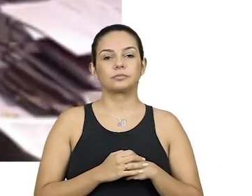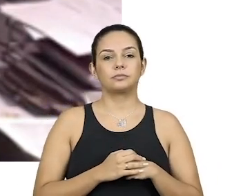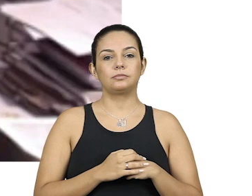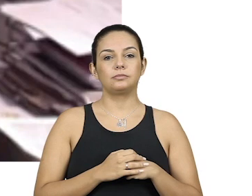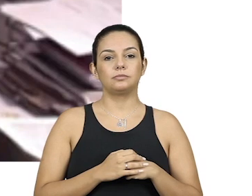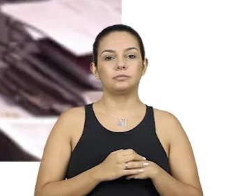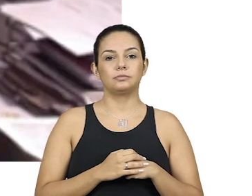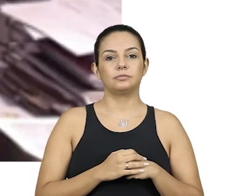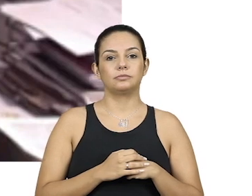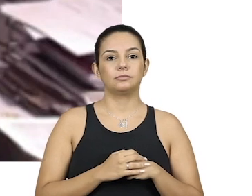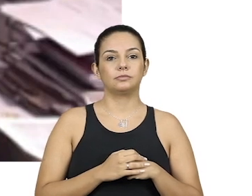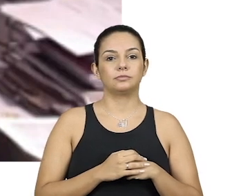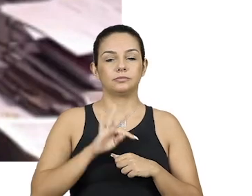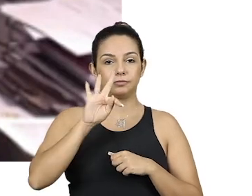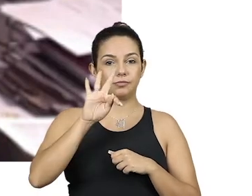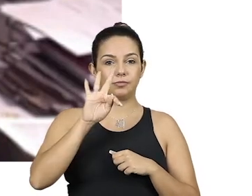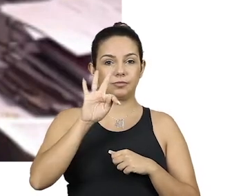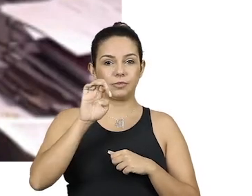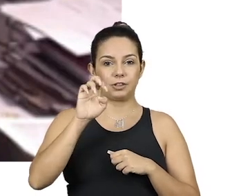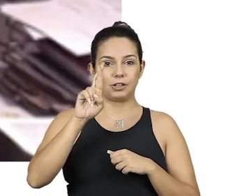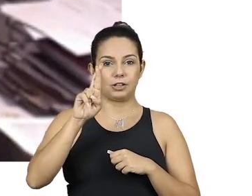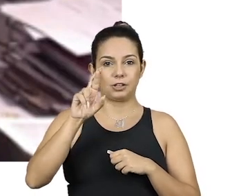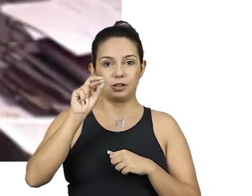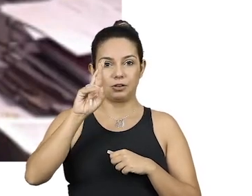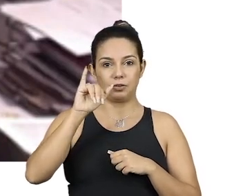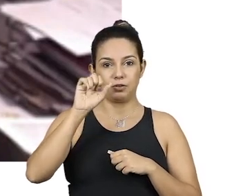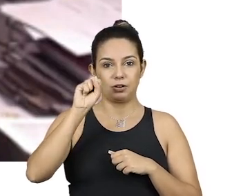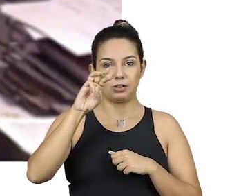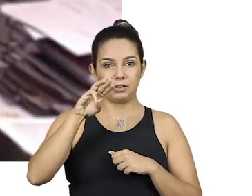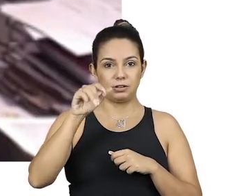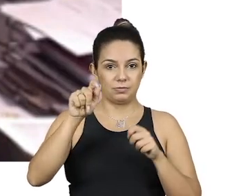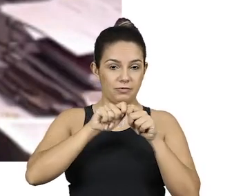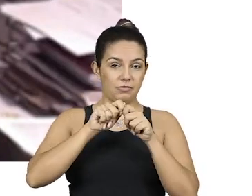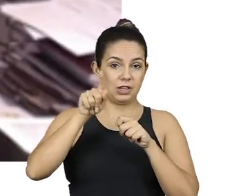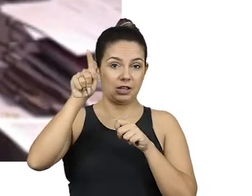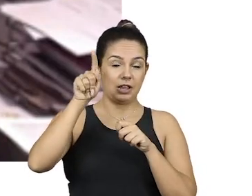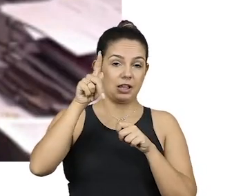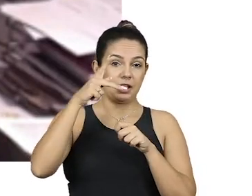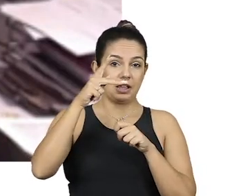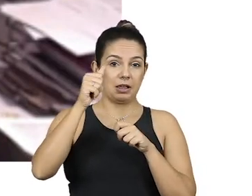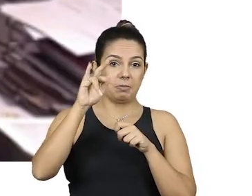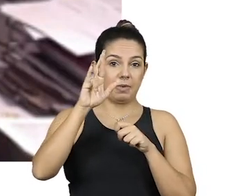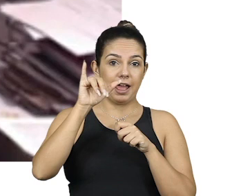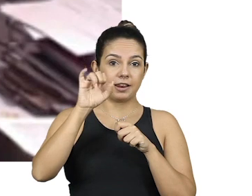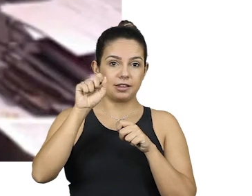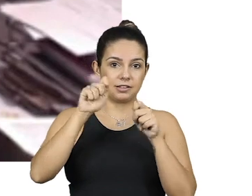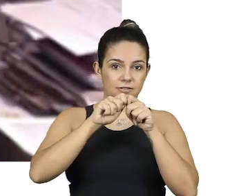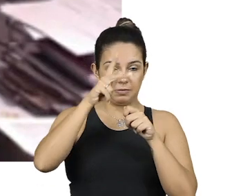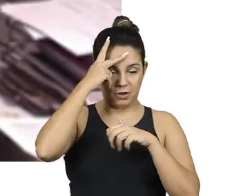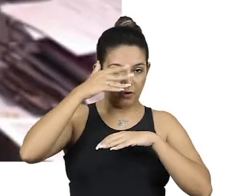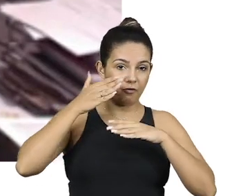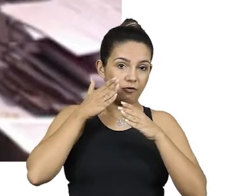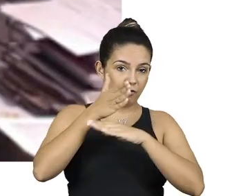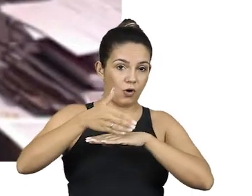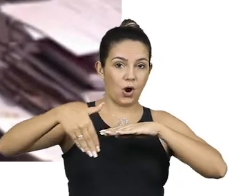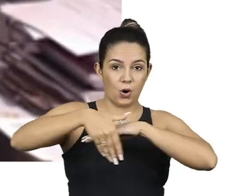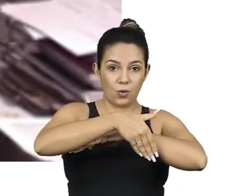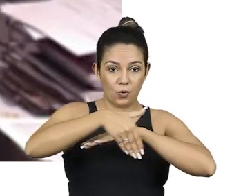O terrorismo fez mais uma vítima em Paris, levando as pessoas à rua.